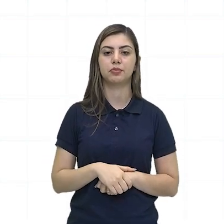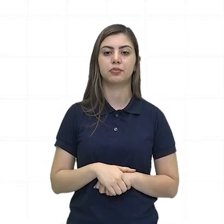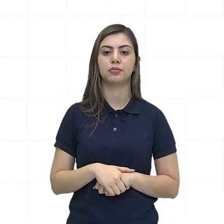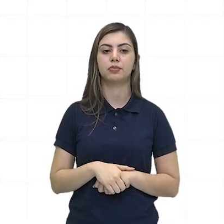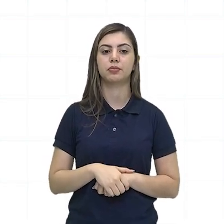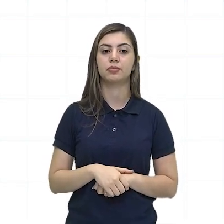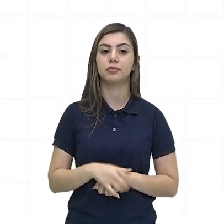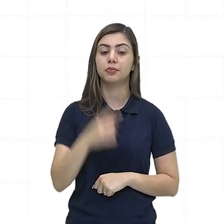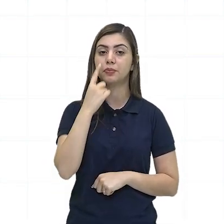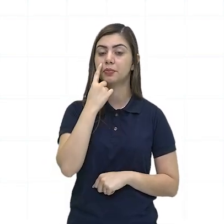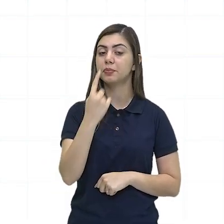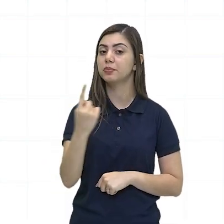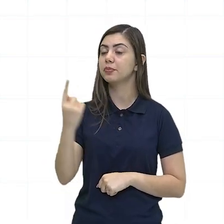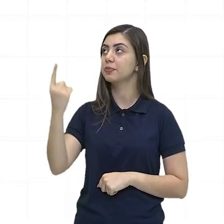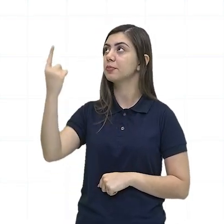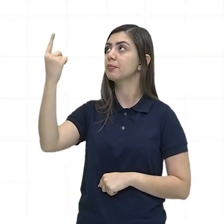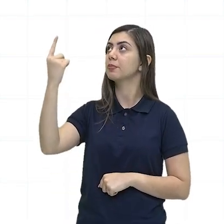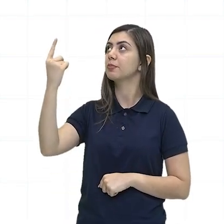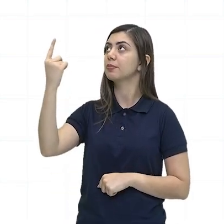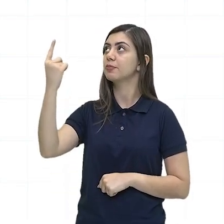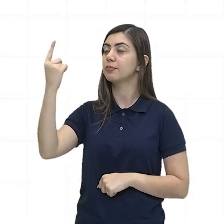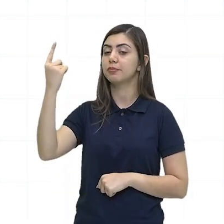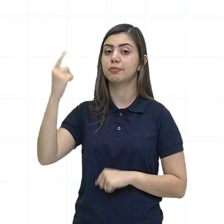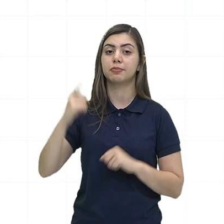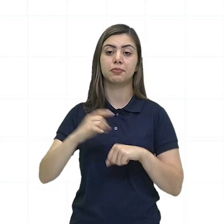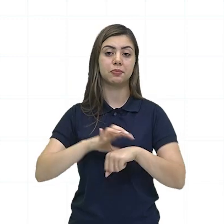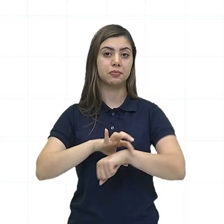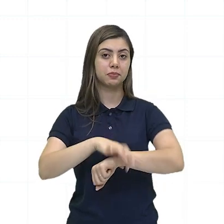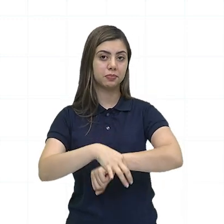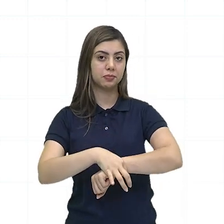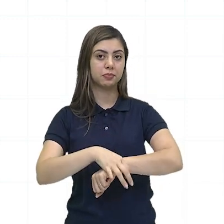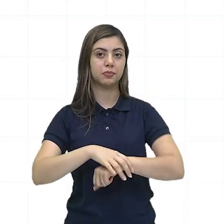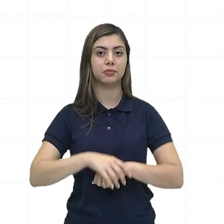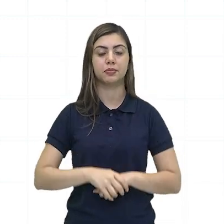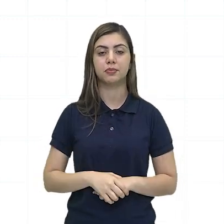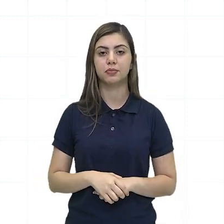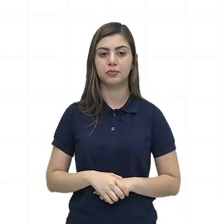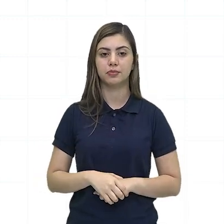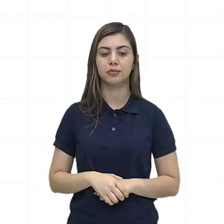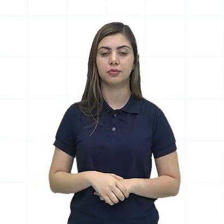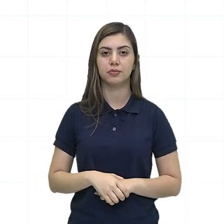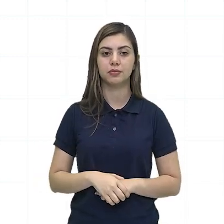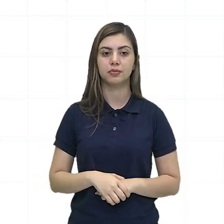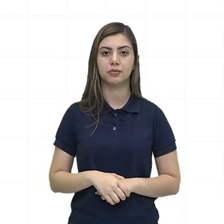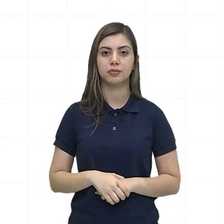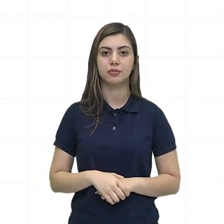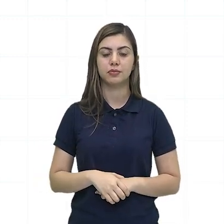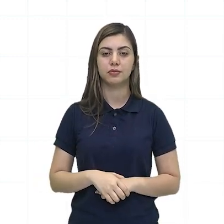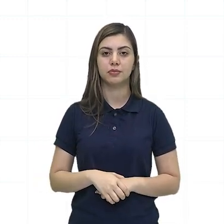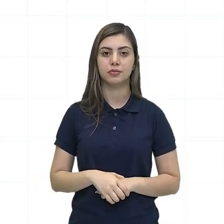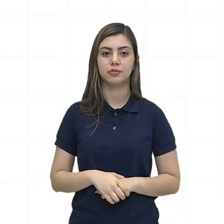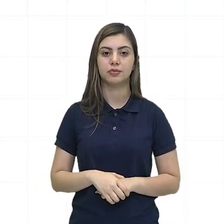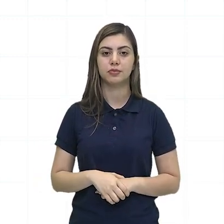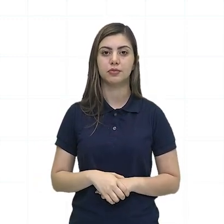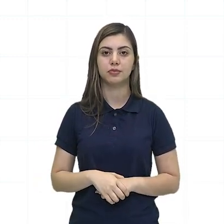adiante. Bracelets, bracelets, pulseira. Bracelets,